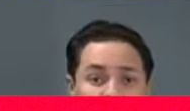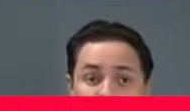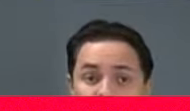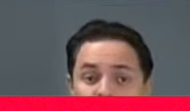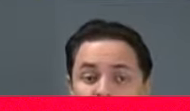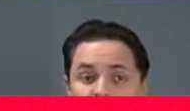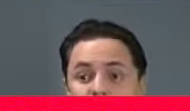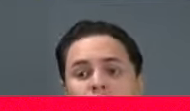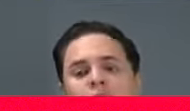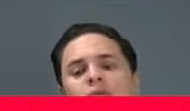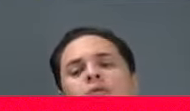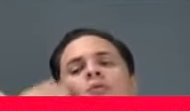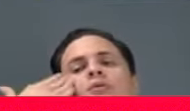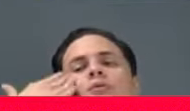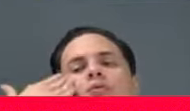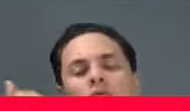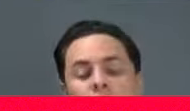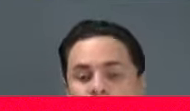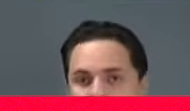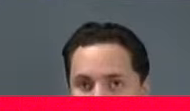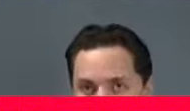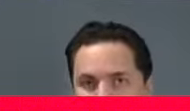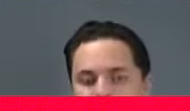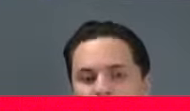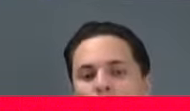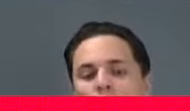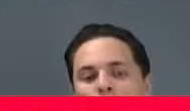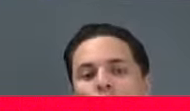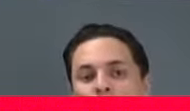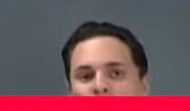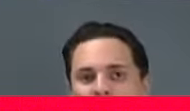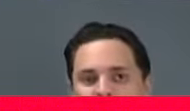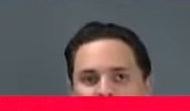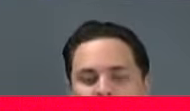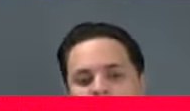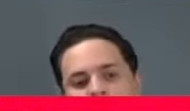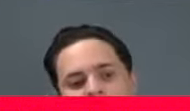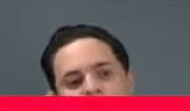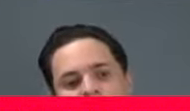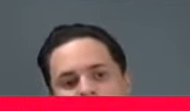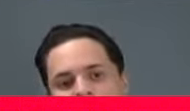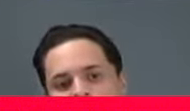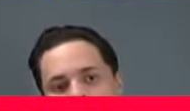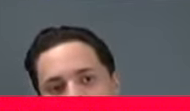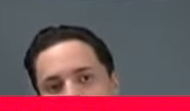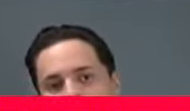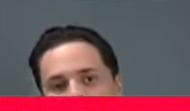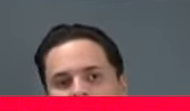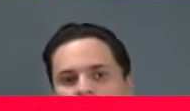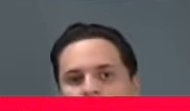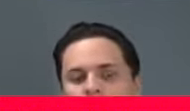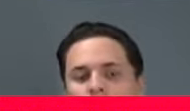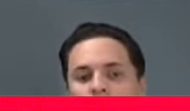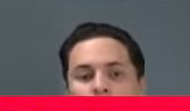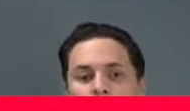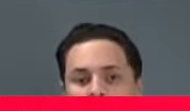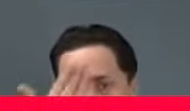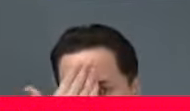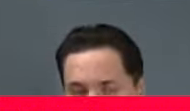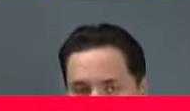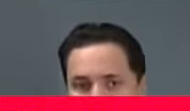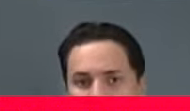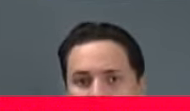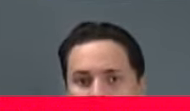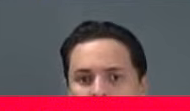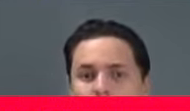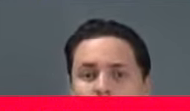e eu sei exatamente o que é ver ali o seu pai defendendo as maneiras que acredita